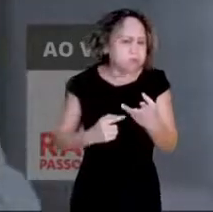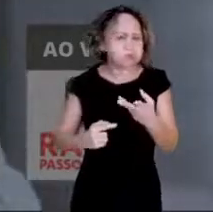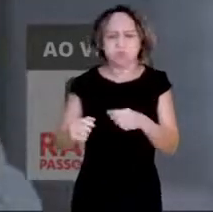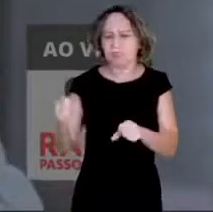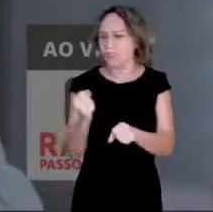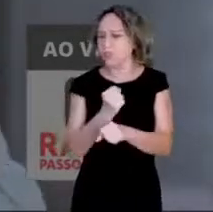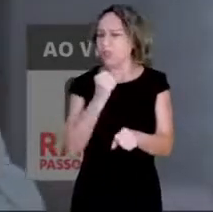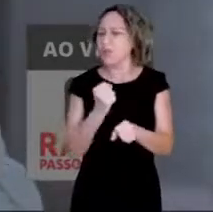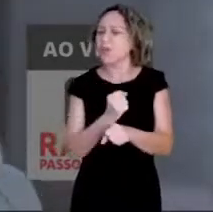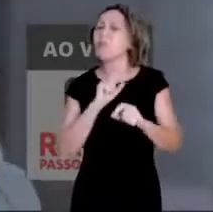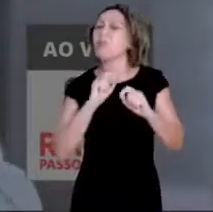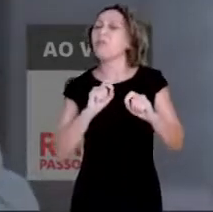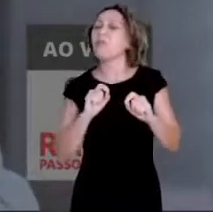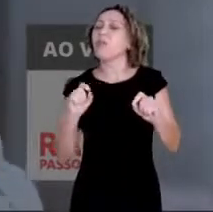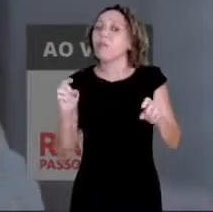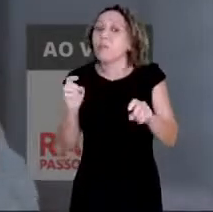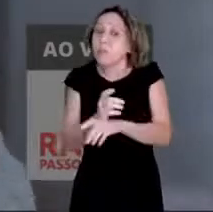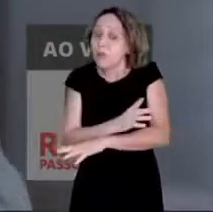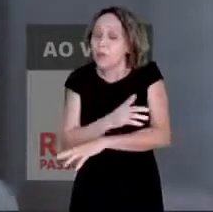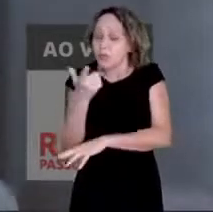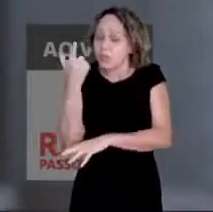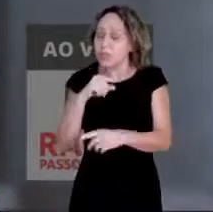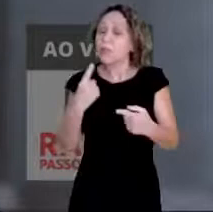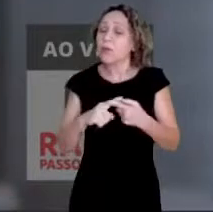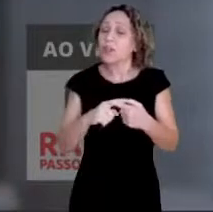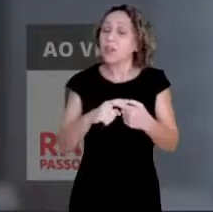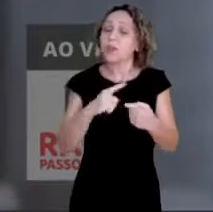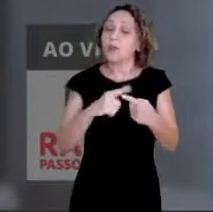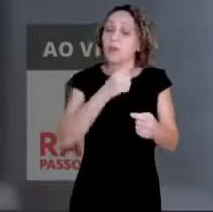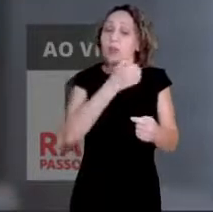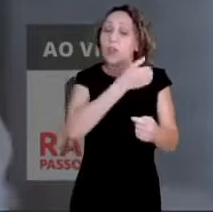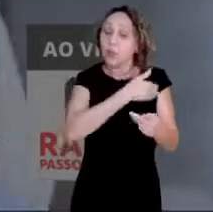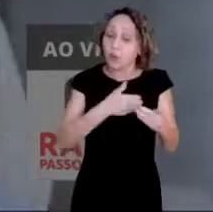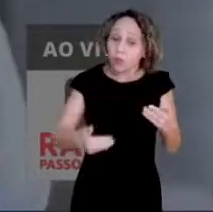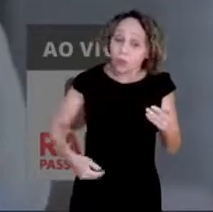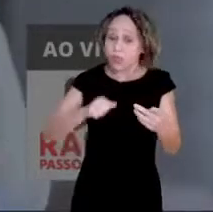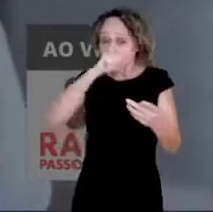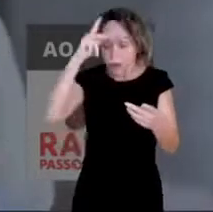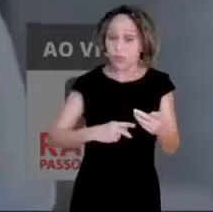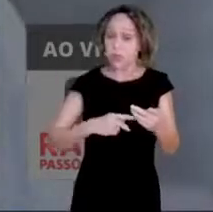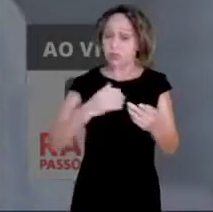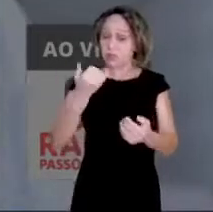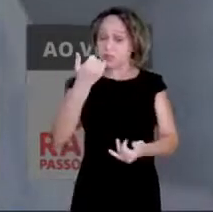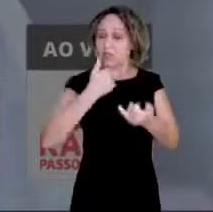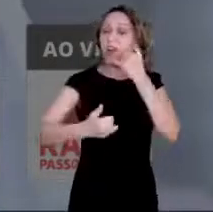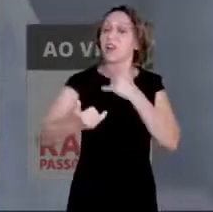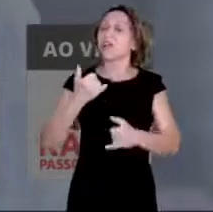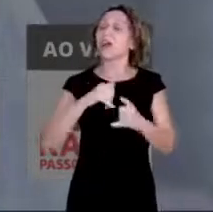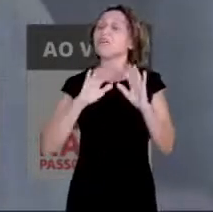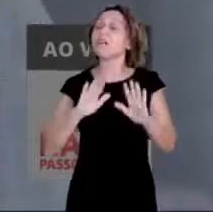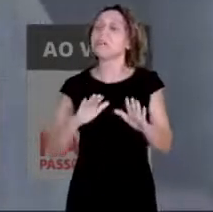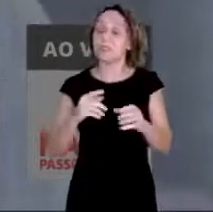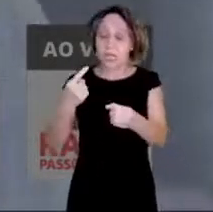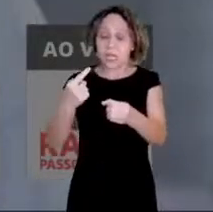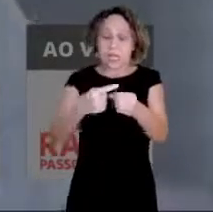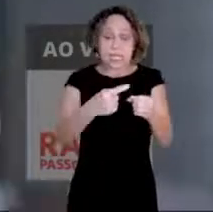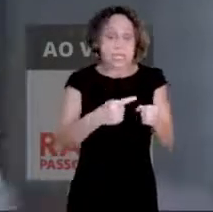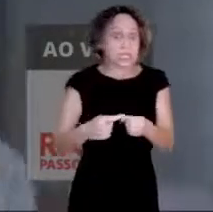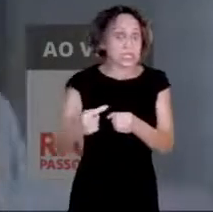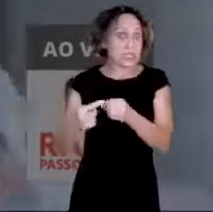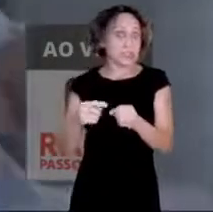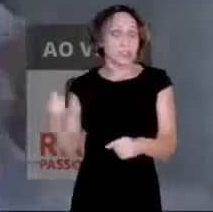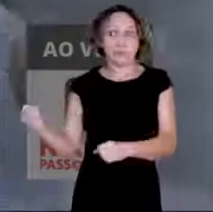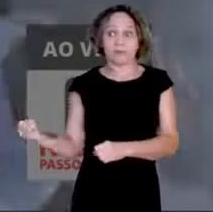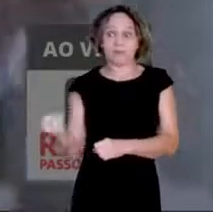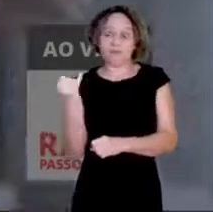sabe, tem que cuidar disso. No meu tempo de presidente, a gente tinha uma sala de prefeito na Casa Civil, a gente tinha